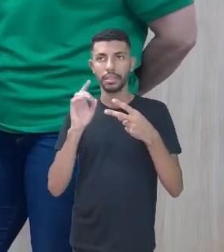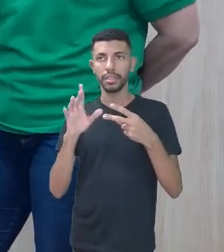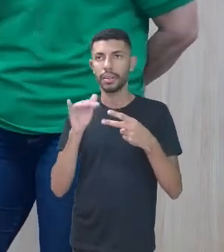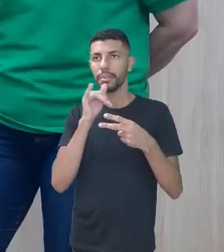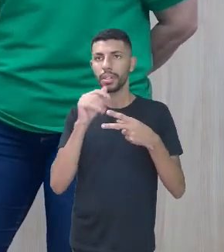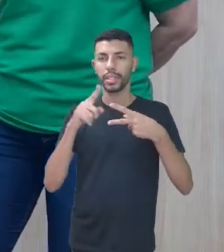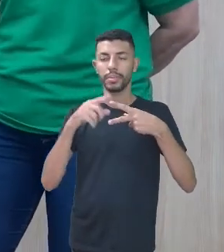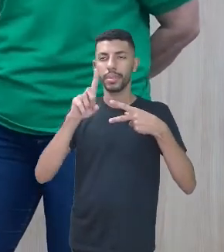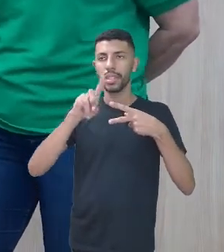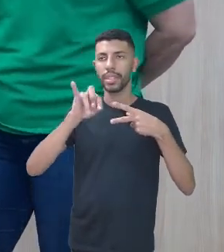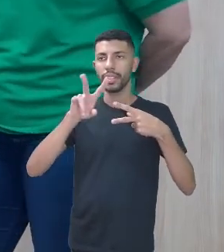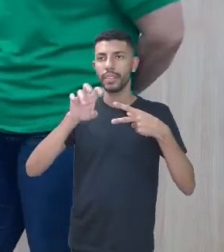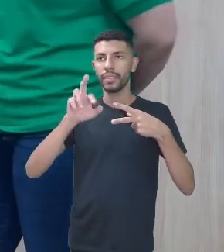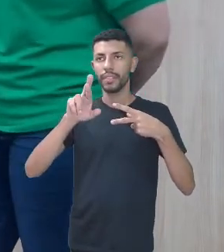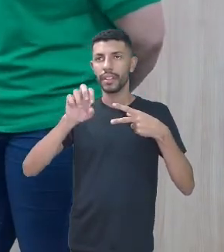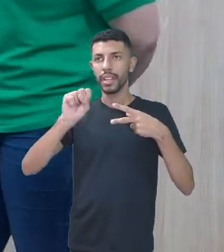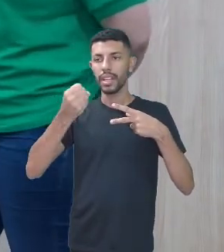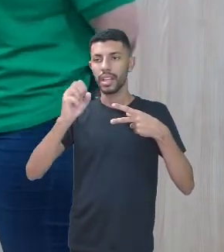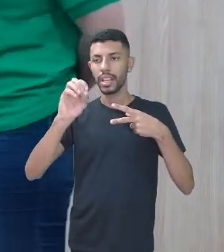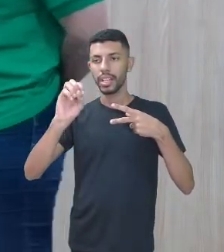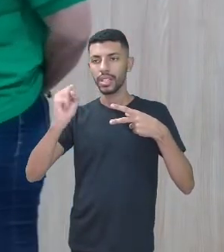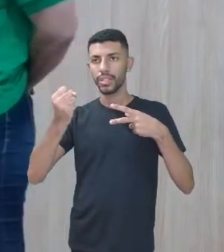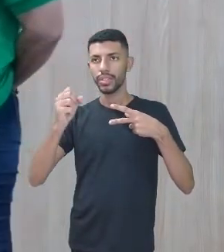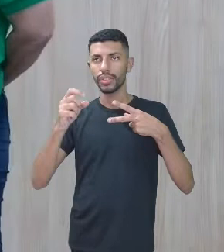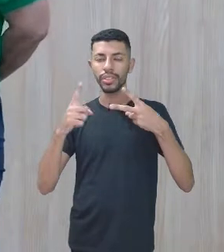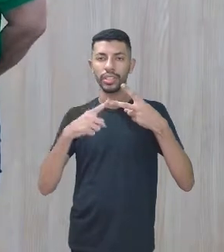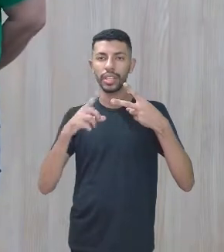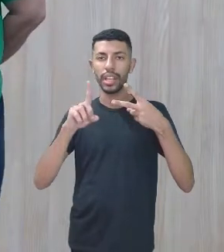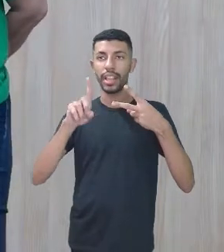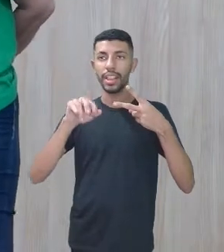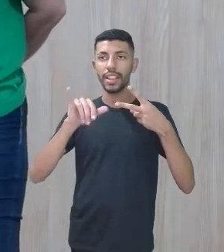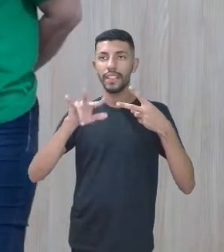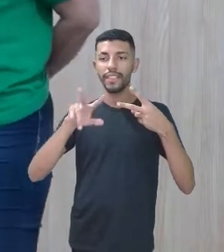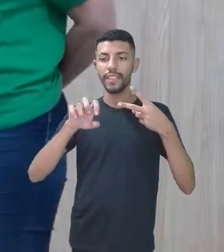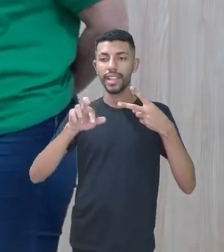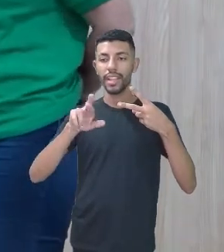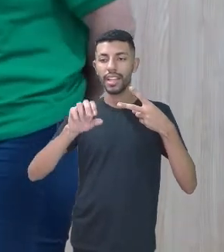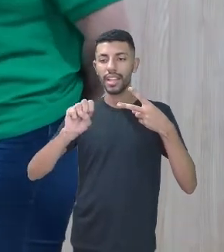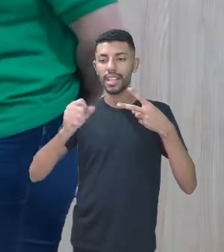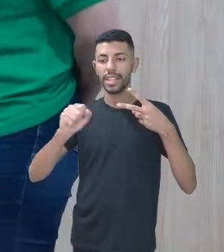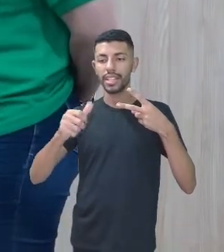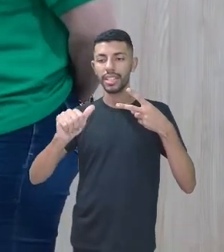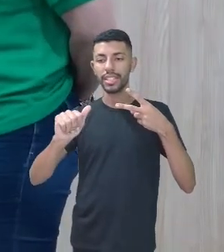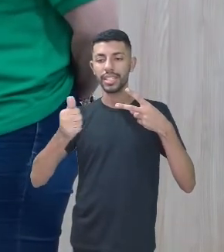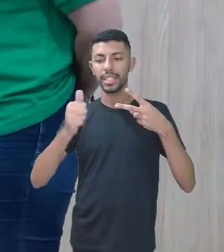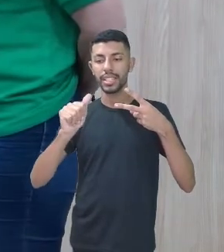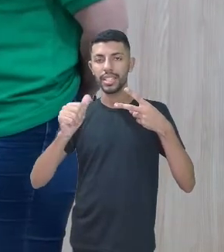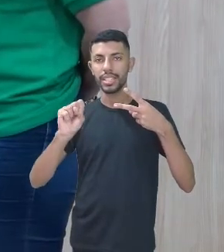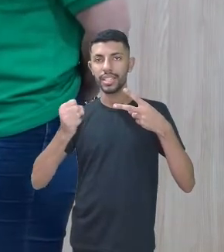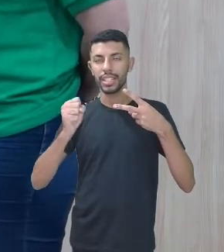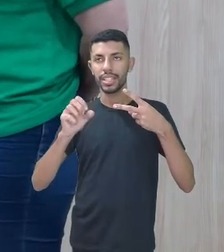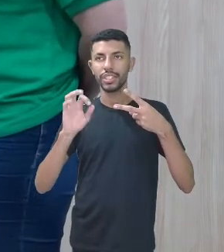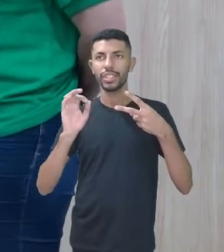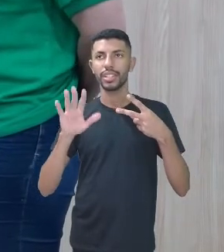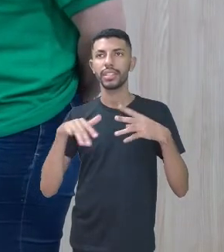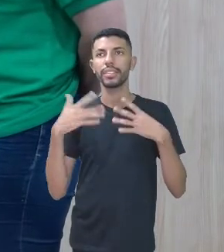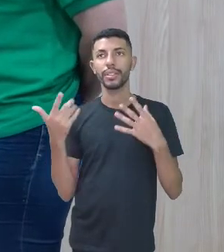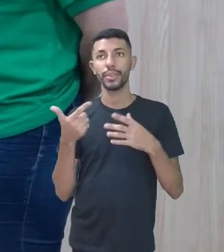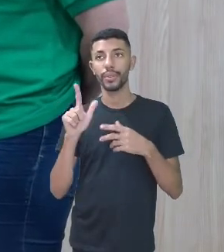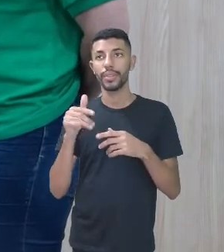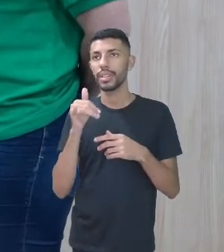e diversas dificuldades. Então, vamos partir para o próximo